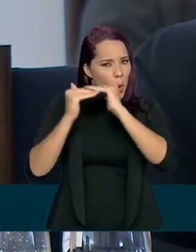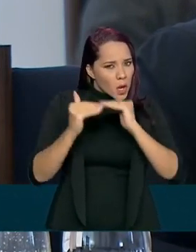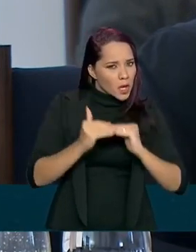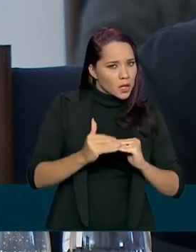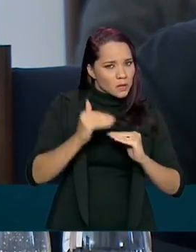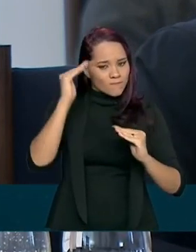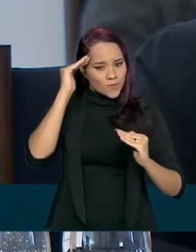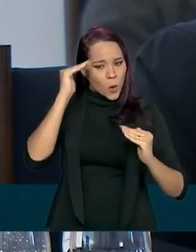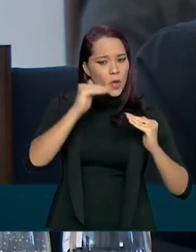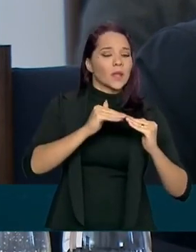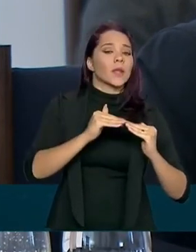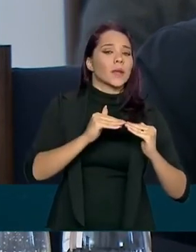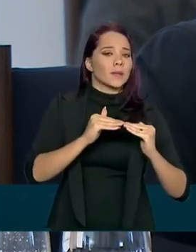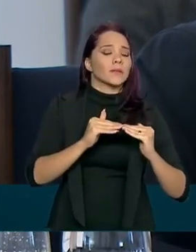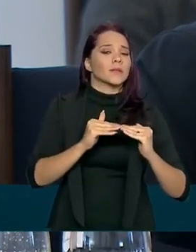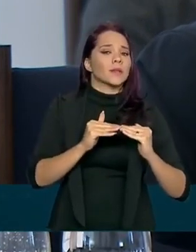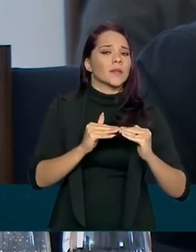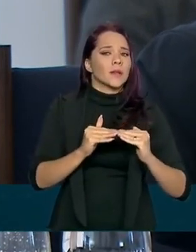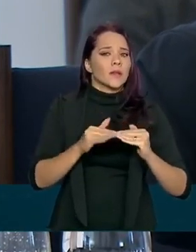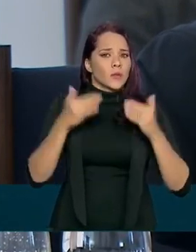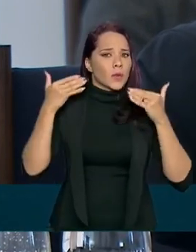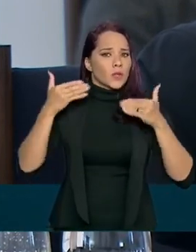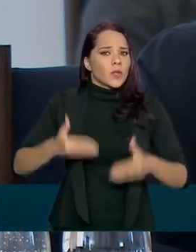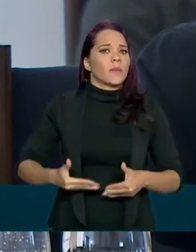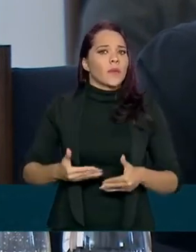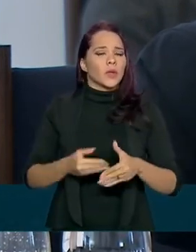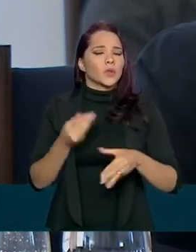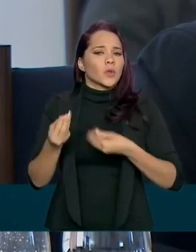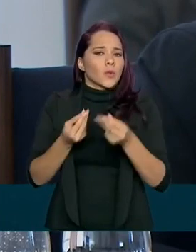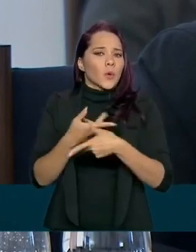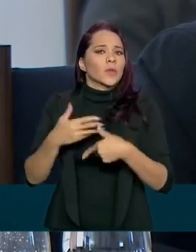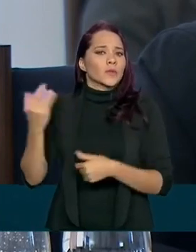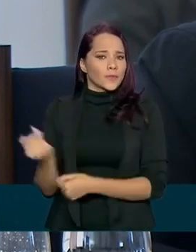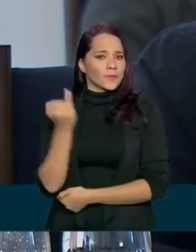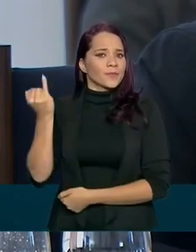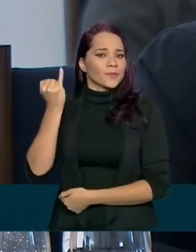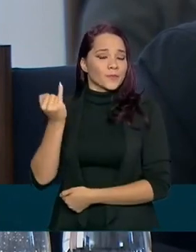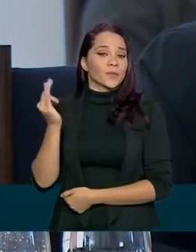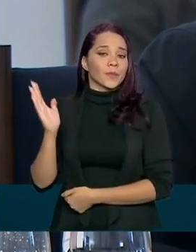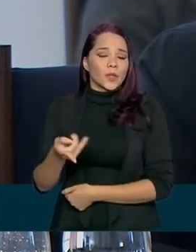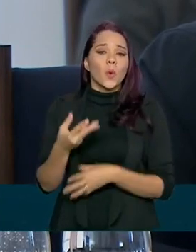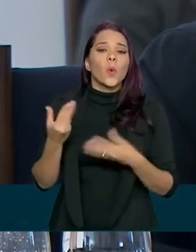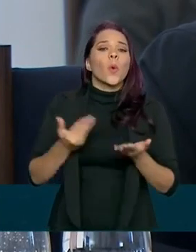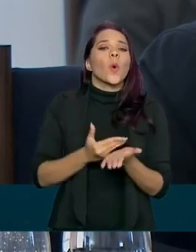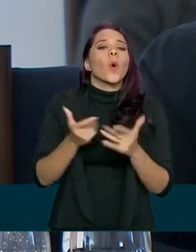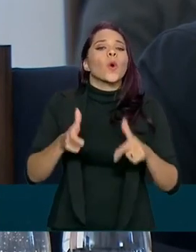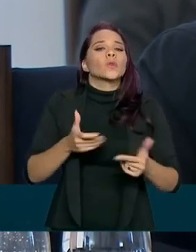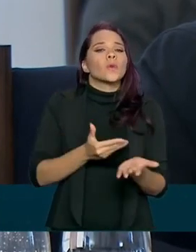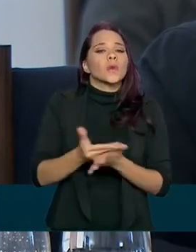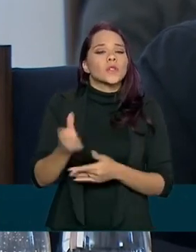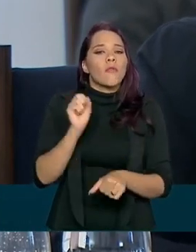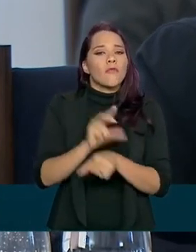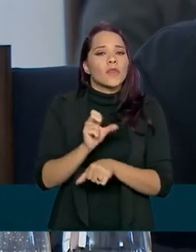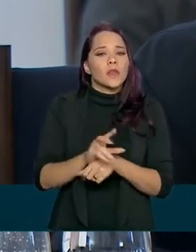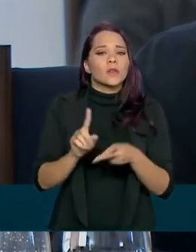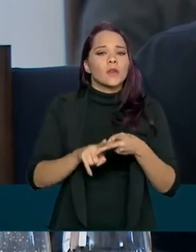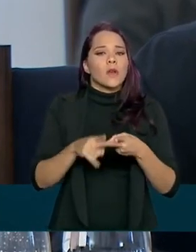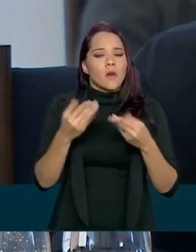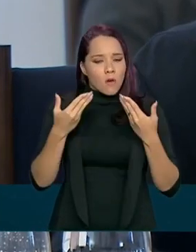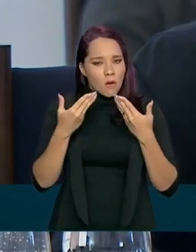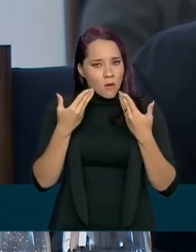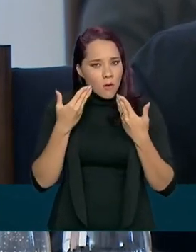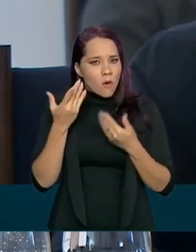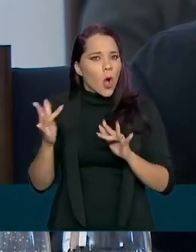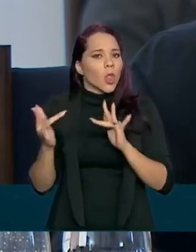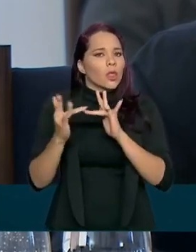sobretudo falta de coerência no posicionamento na orientação sobre aspectos essenciais então a origem do vírus do compartilhamento de mostros